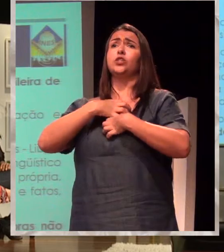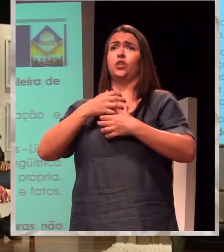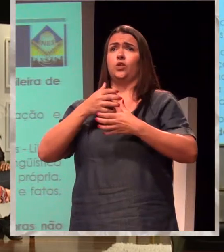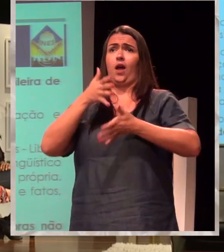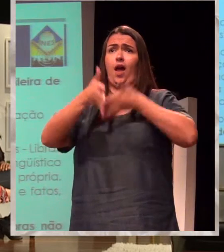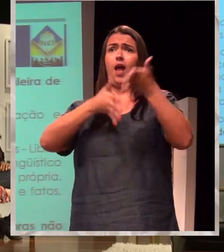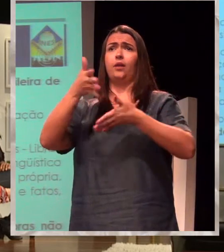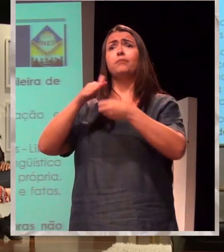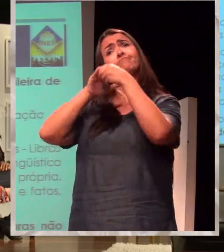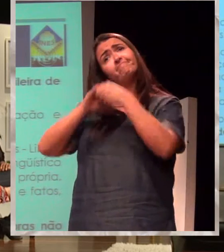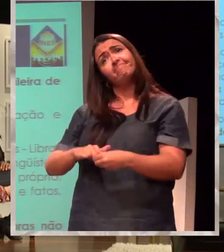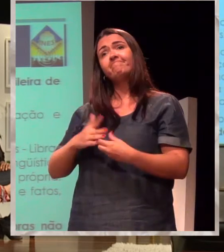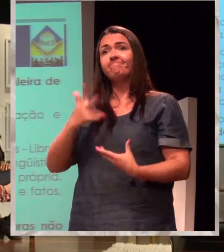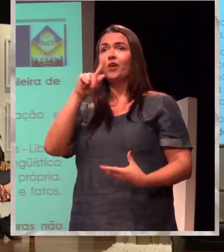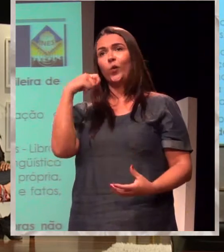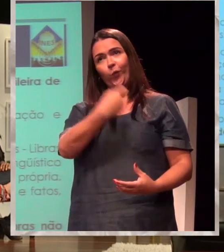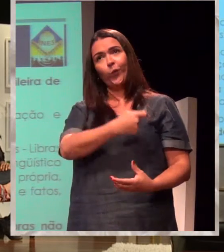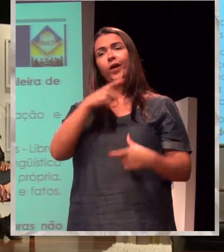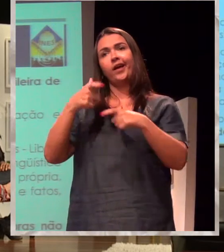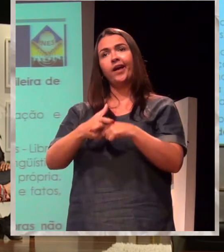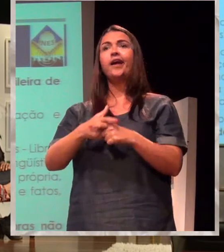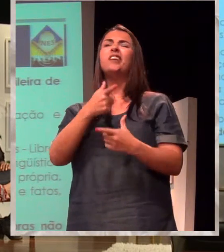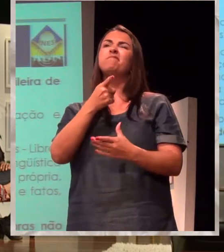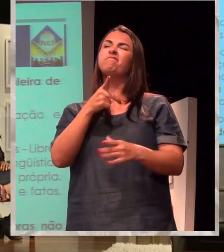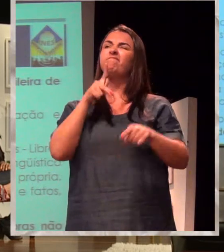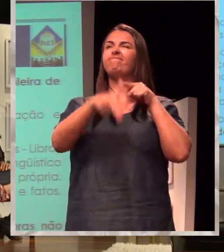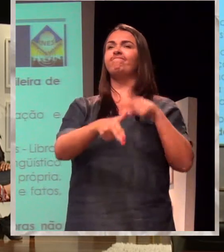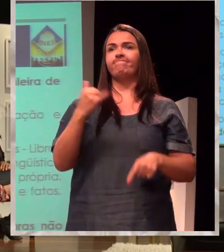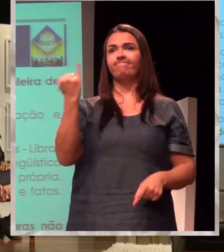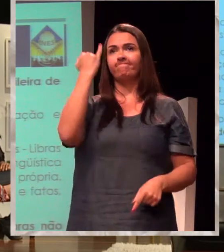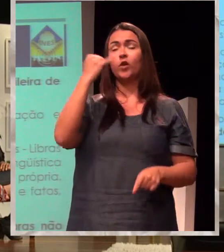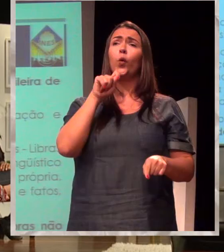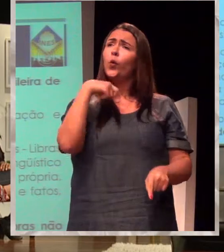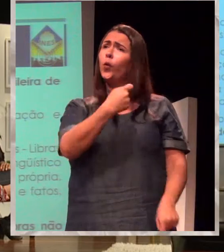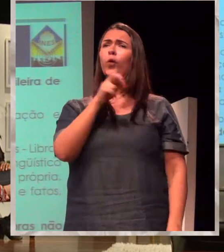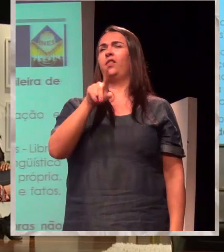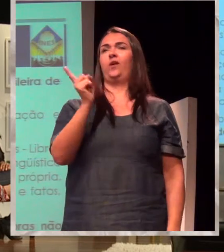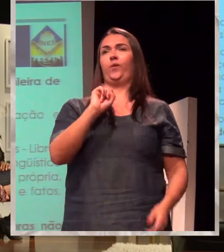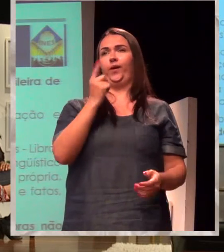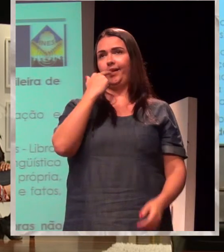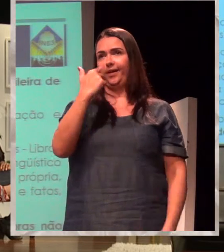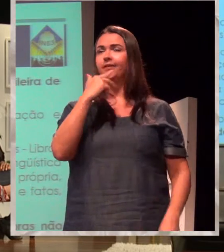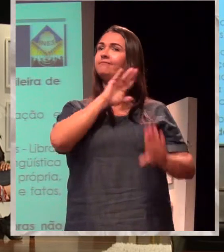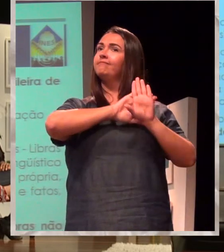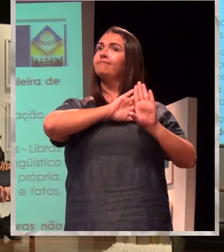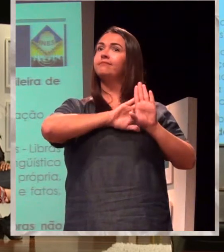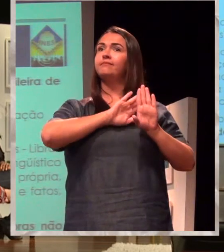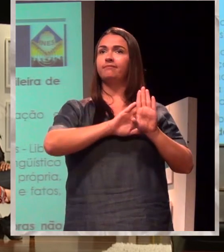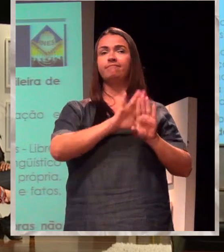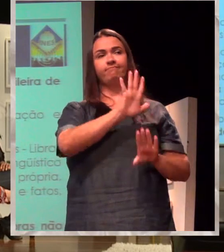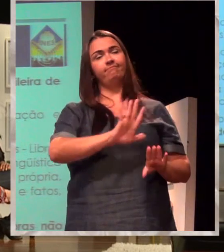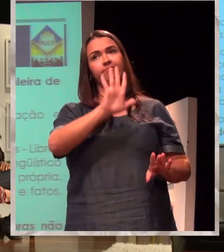né? A Libras. É uma forma de minorizar, de desvalorizar, de se considerar como uma não-língua. E isso fica